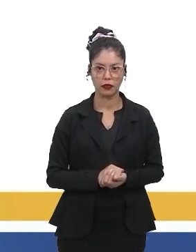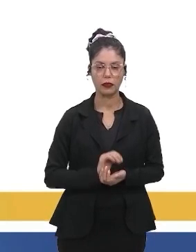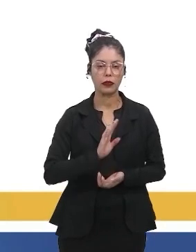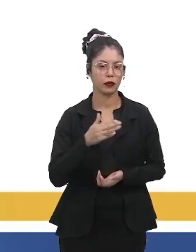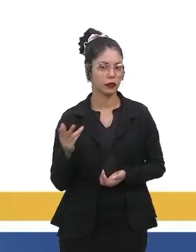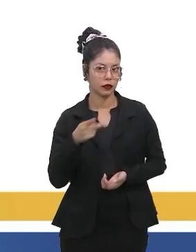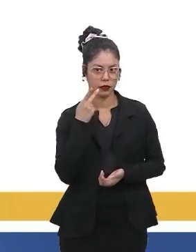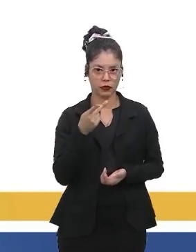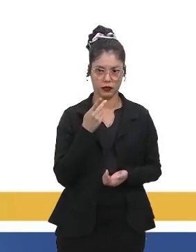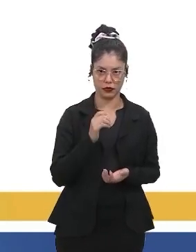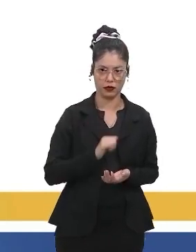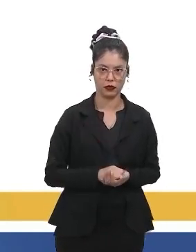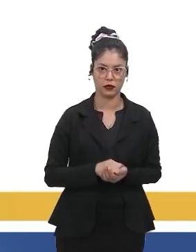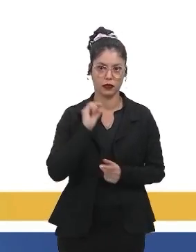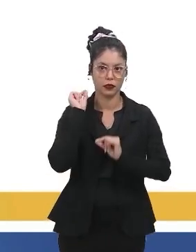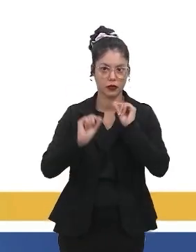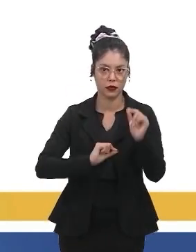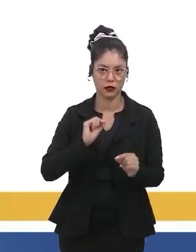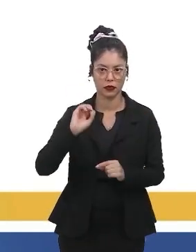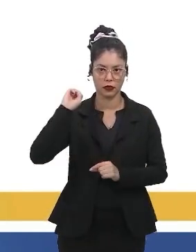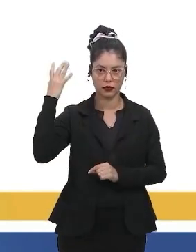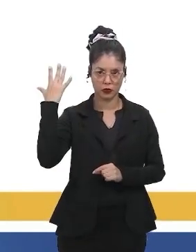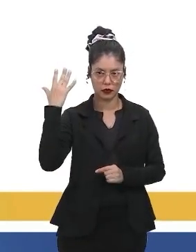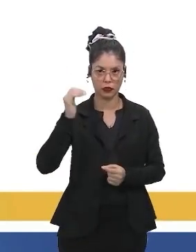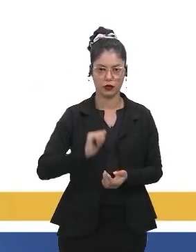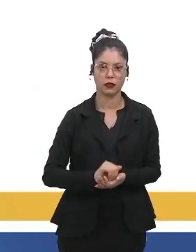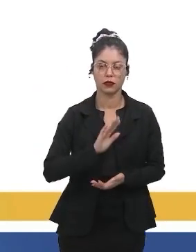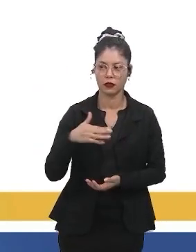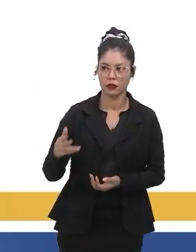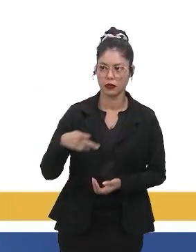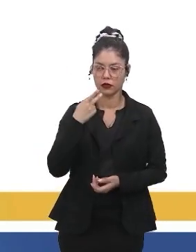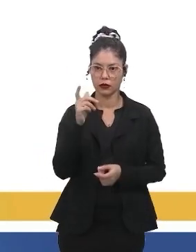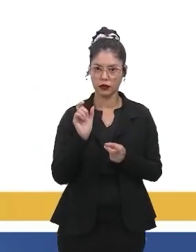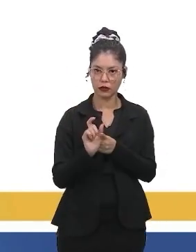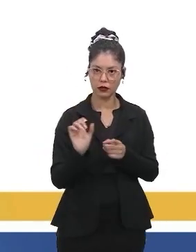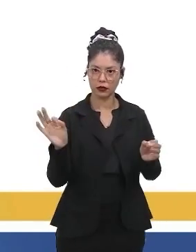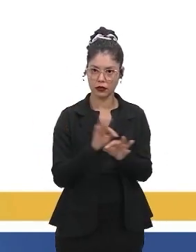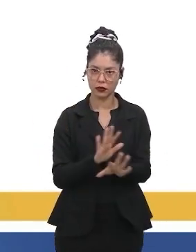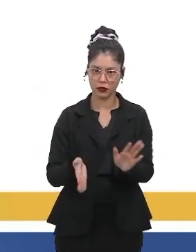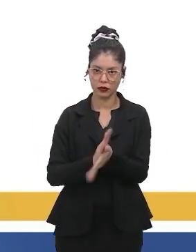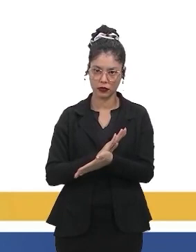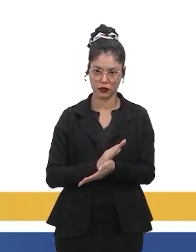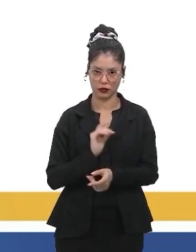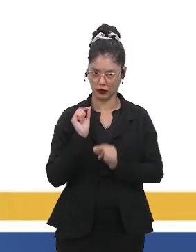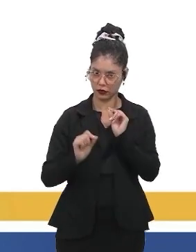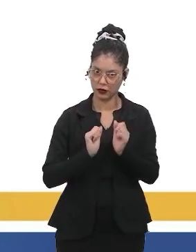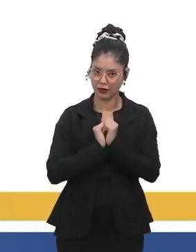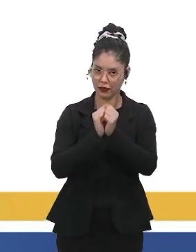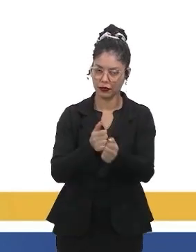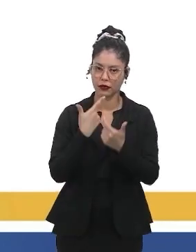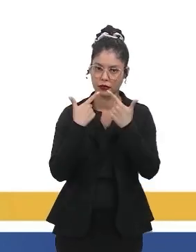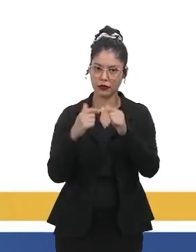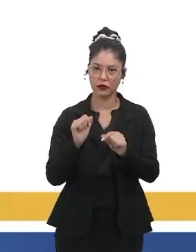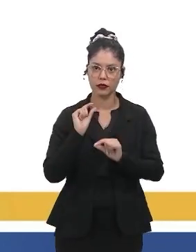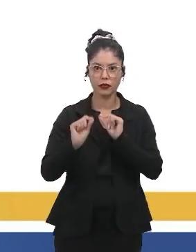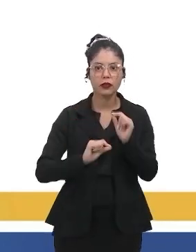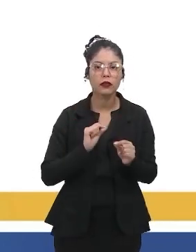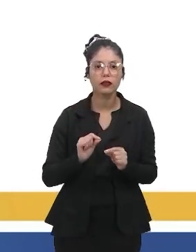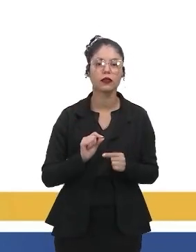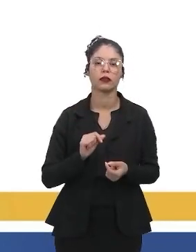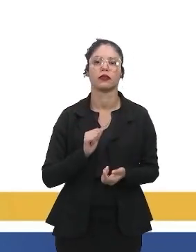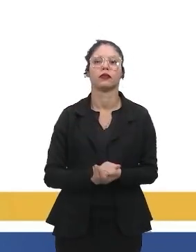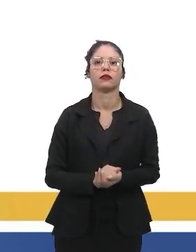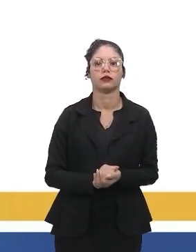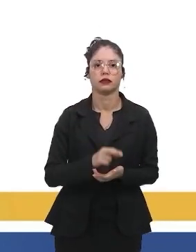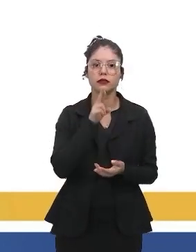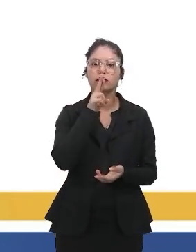Quando ele diz assim, o que acontece então quando a palavra é destruída e com ela a linguagem? Nós temos o questionamento.